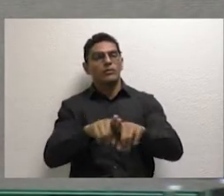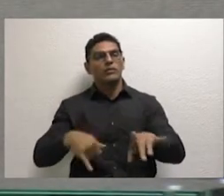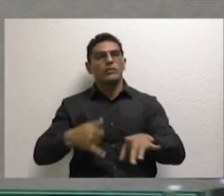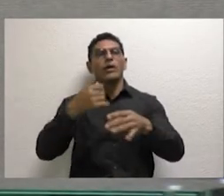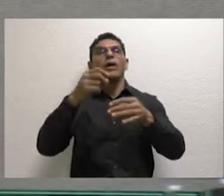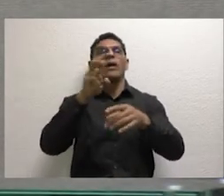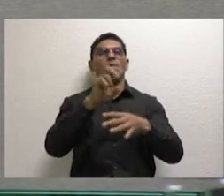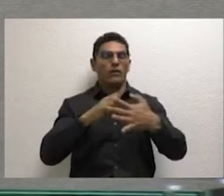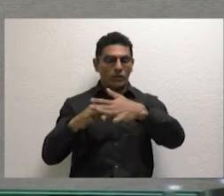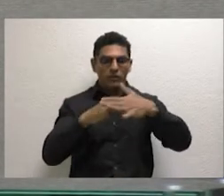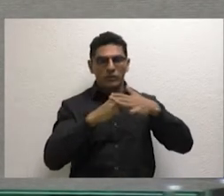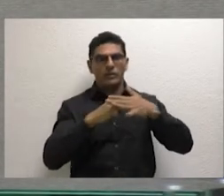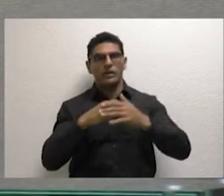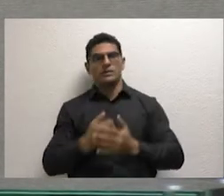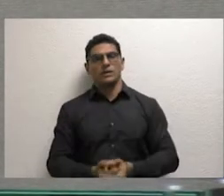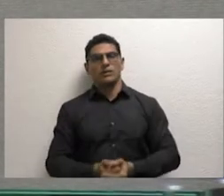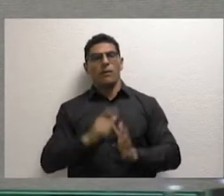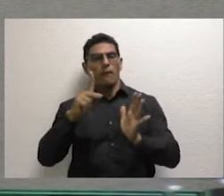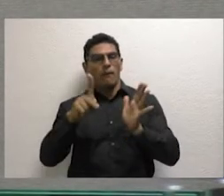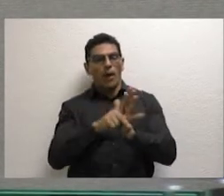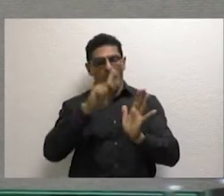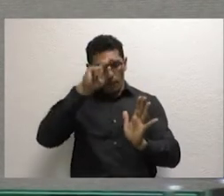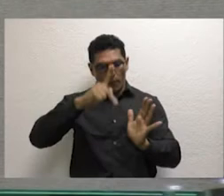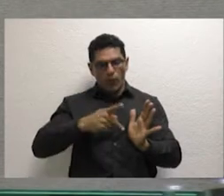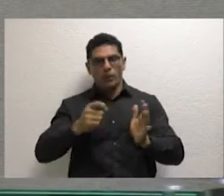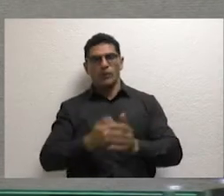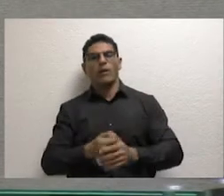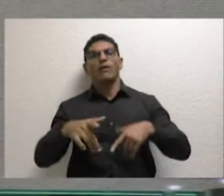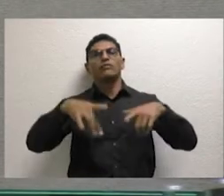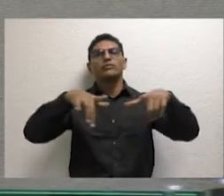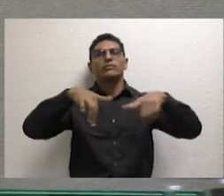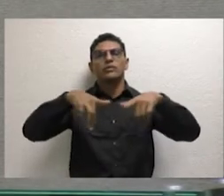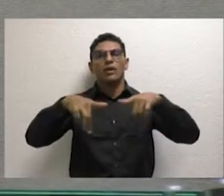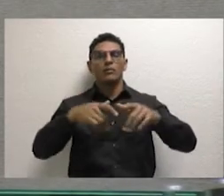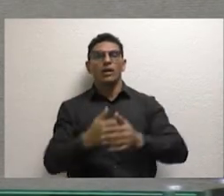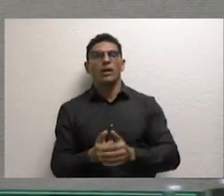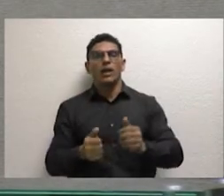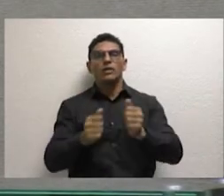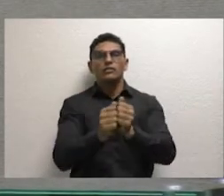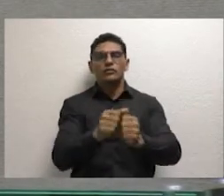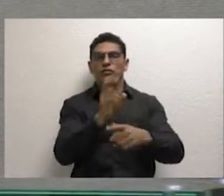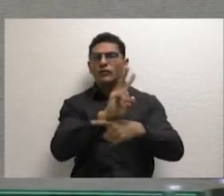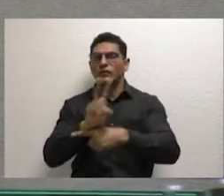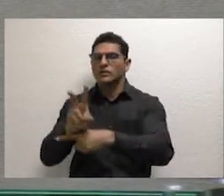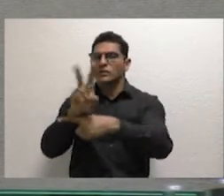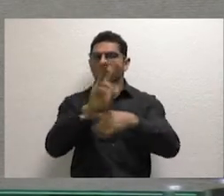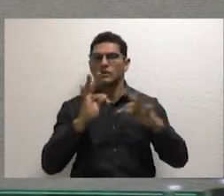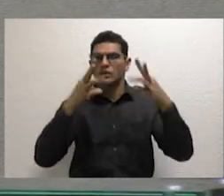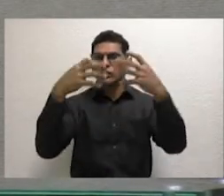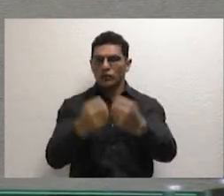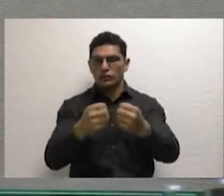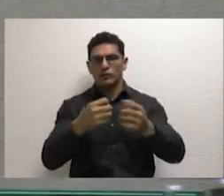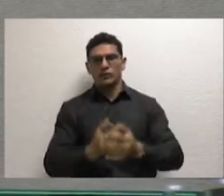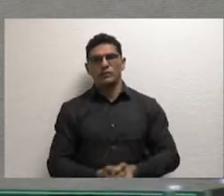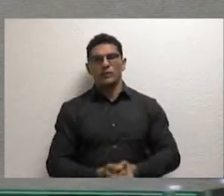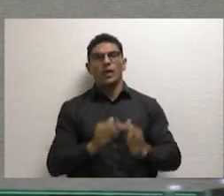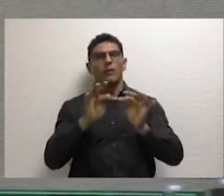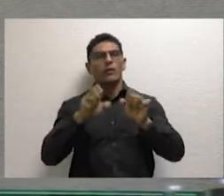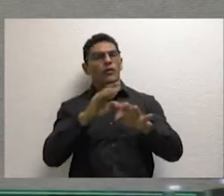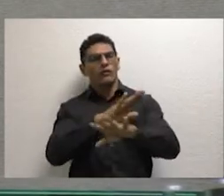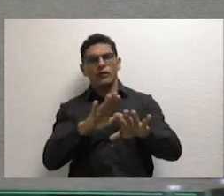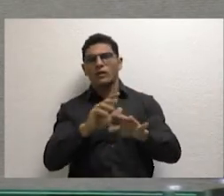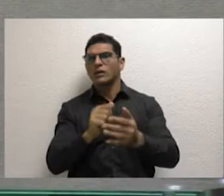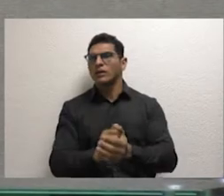e nós vamos trabalhar acompanhando e fiscalizando isso por fim presidente